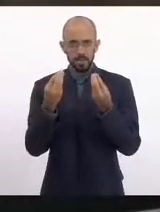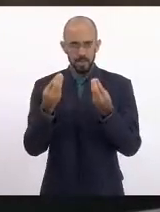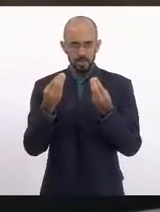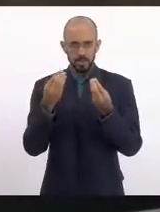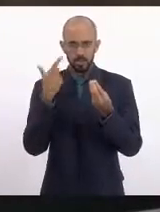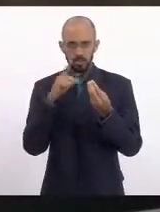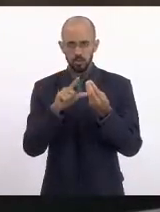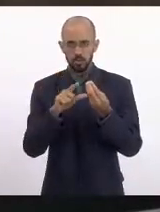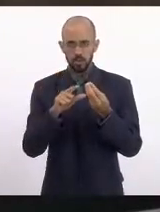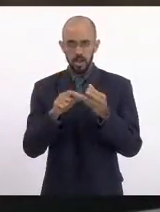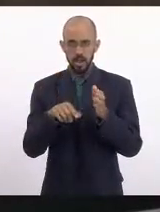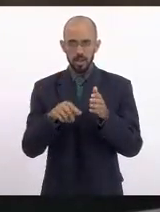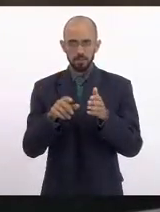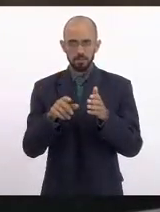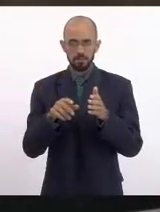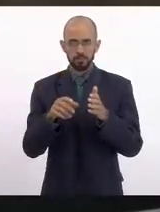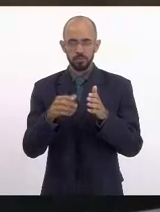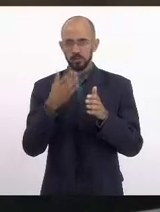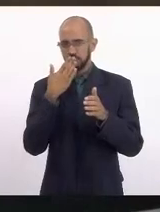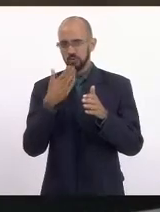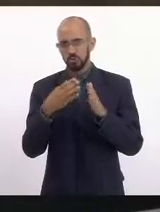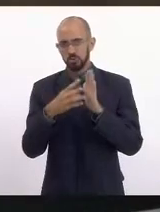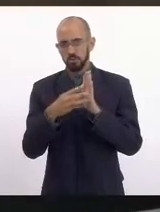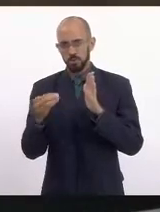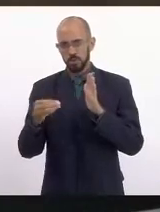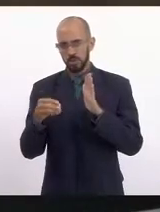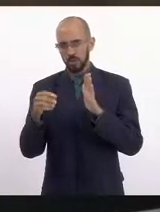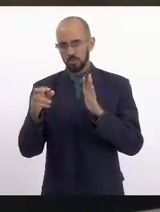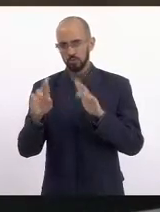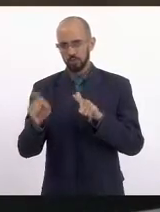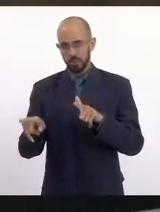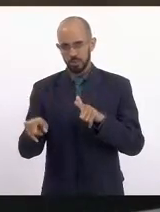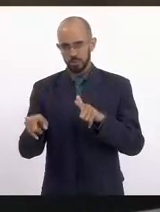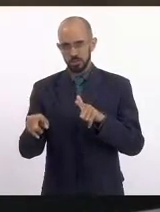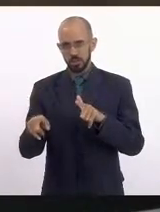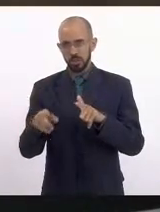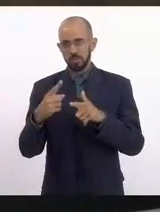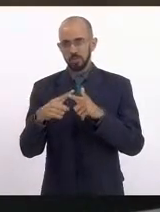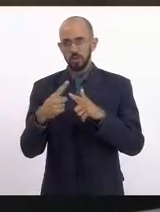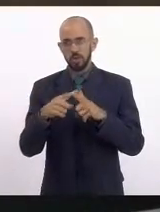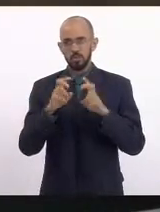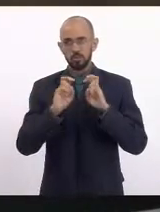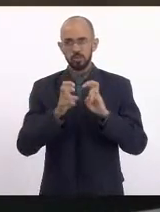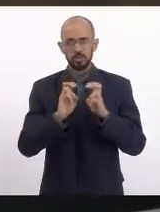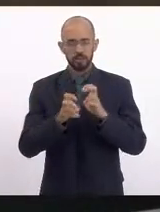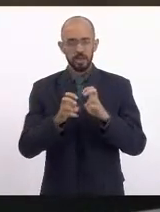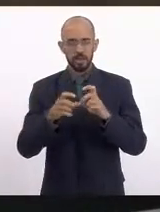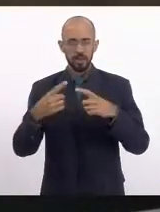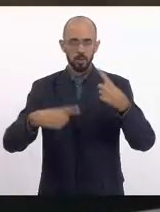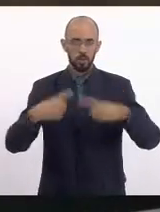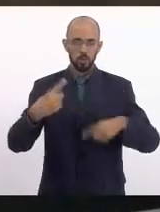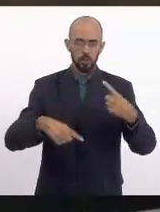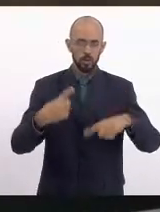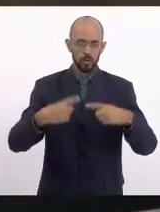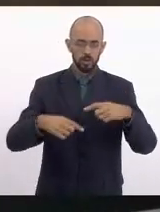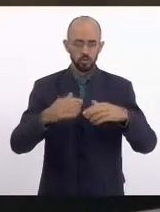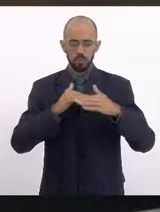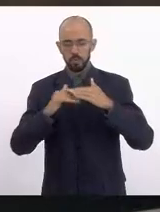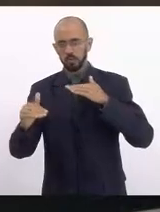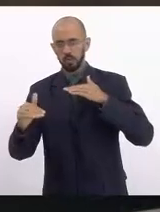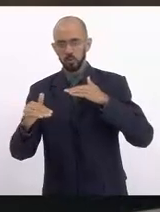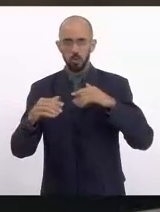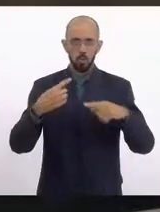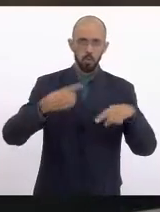ter se hoje os modais no Rio de Janeiro estão quebrados é porque o trem concorre com o metrô metrô concorre com ônibus